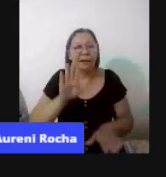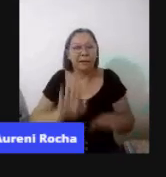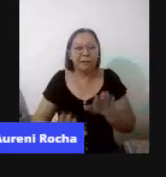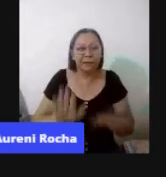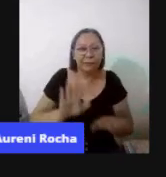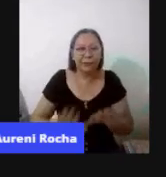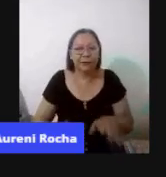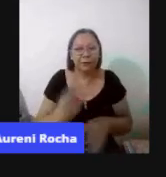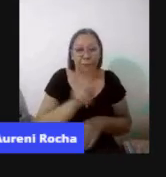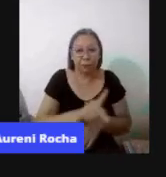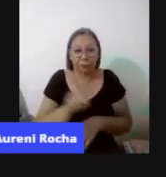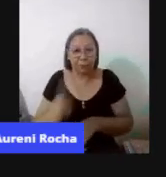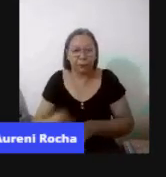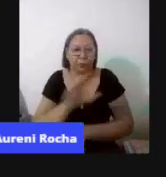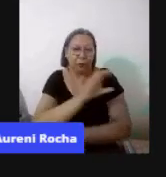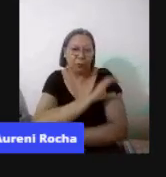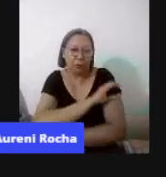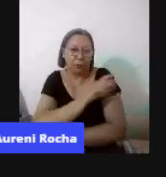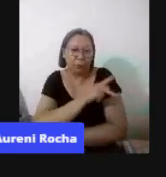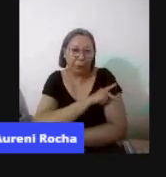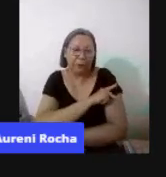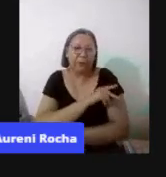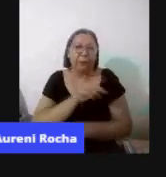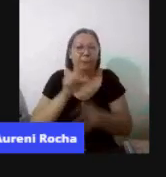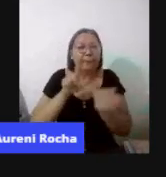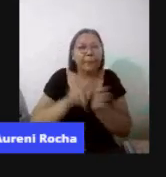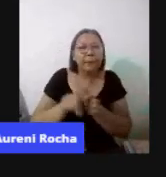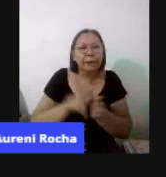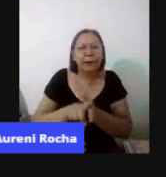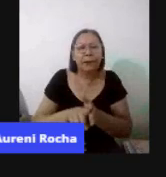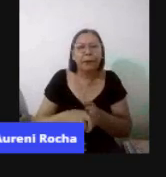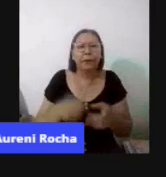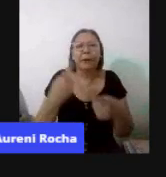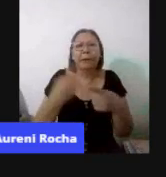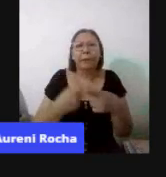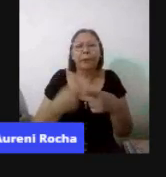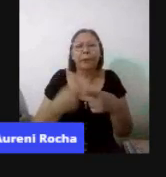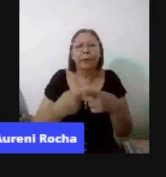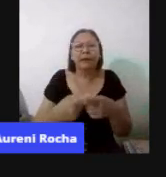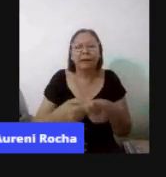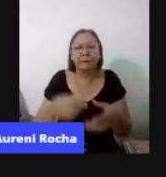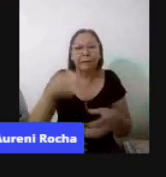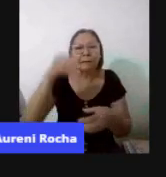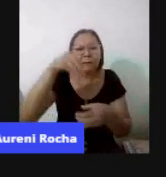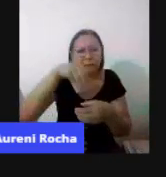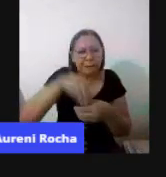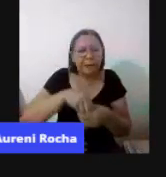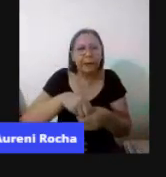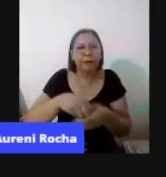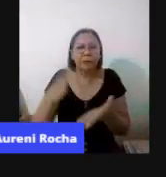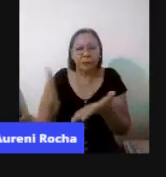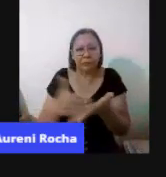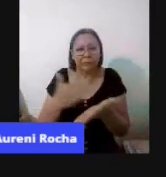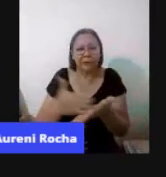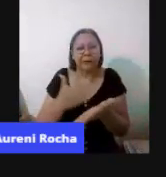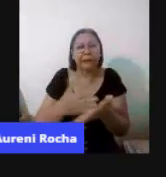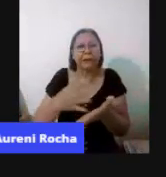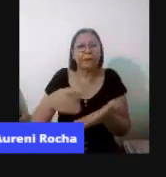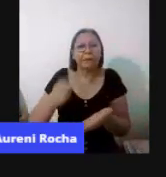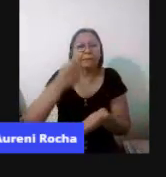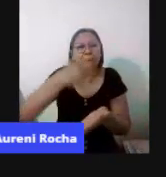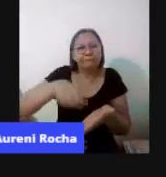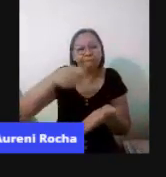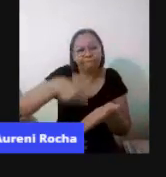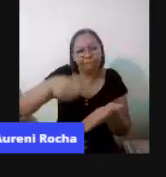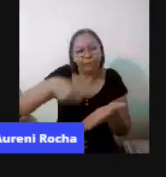alguns coordenadores perguntaram o porquê do tamanho o excesso de escrita na hora por exemplo,